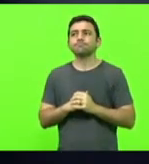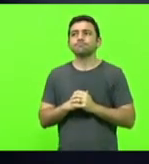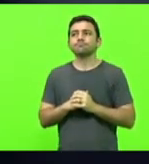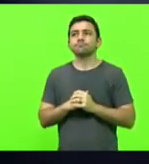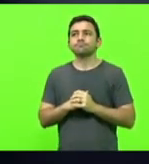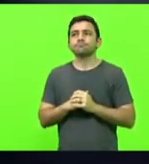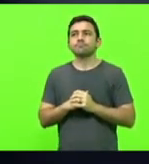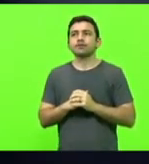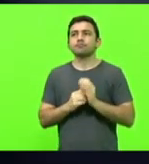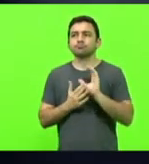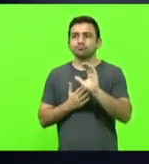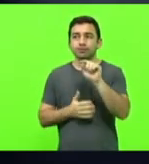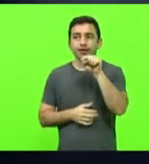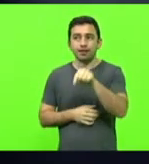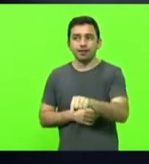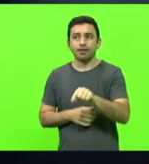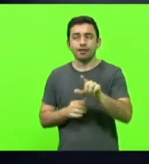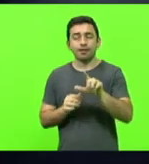o maior